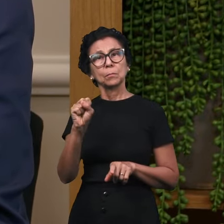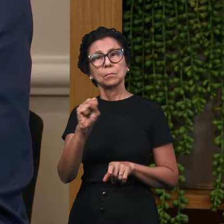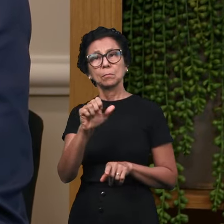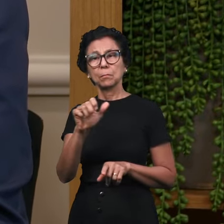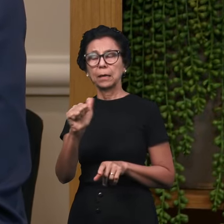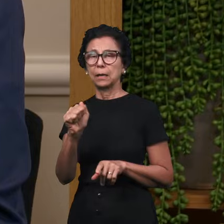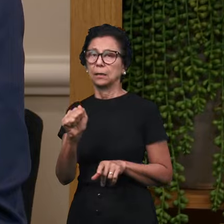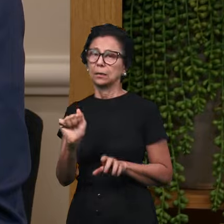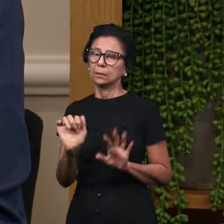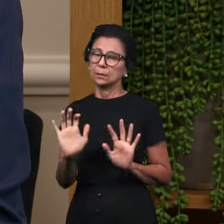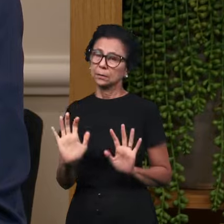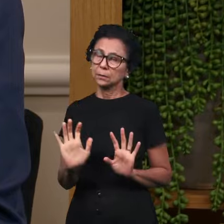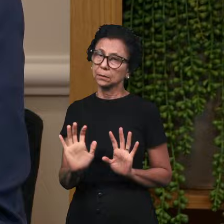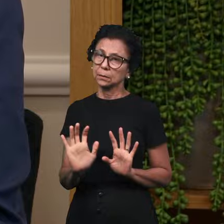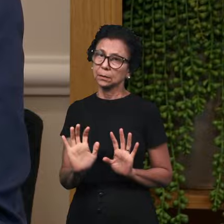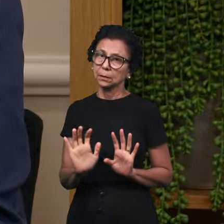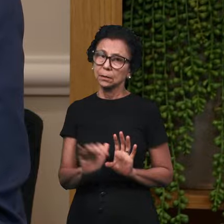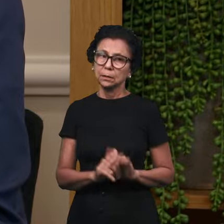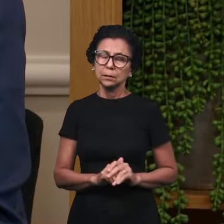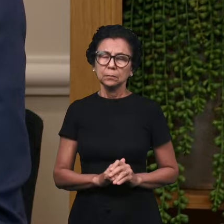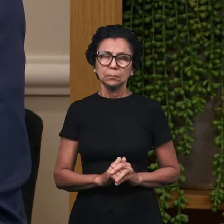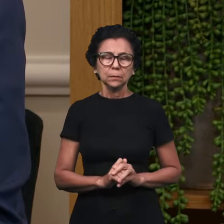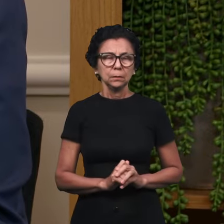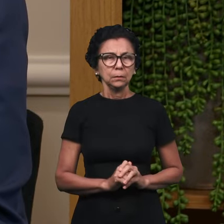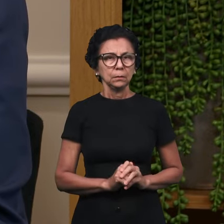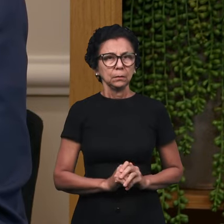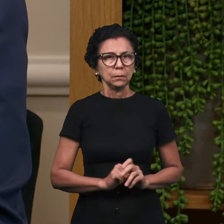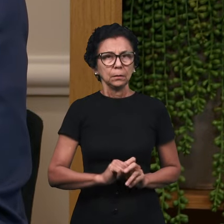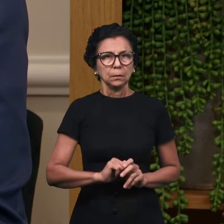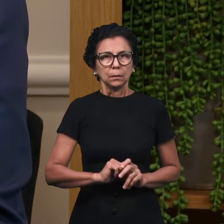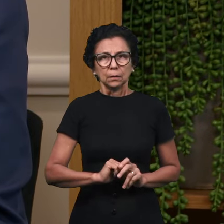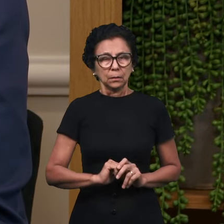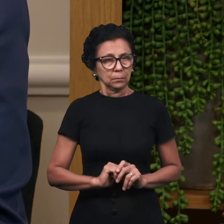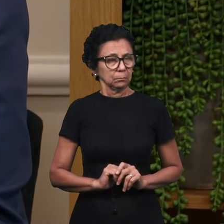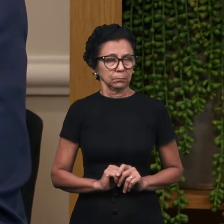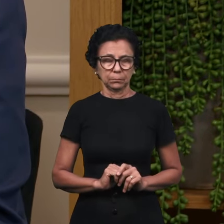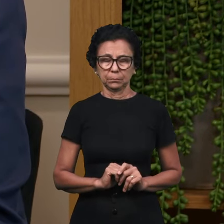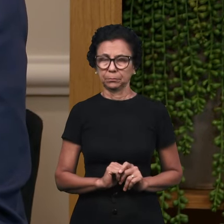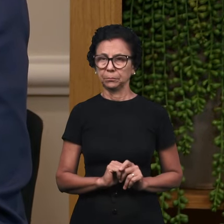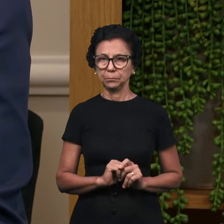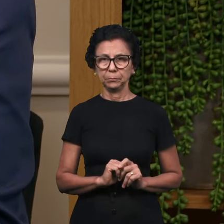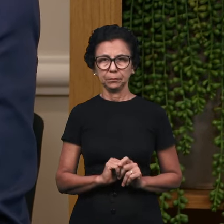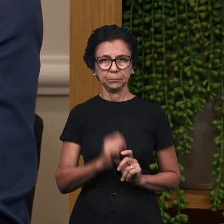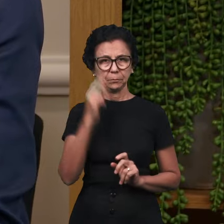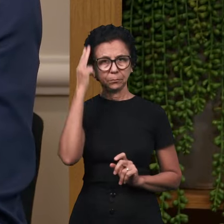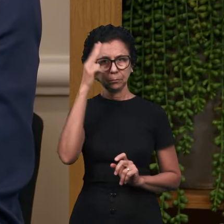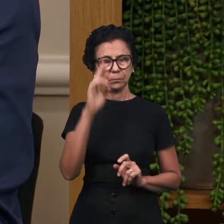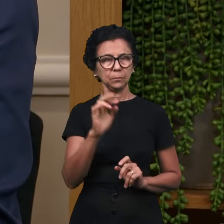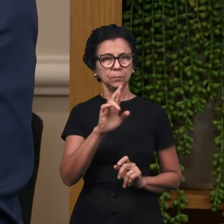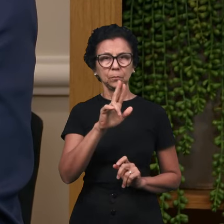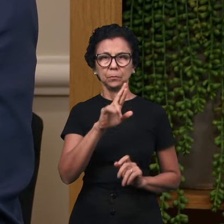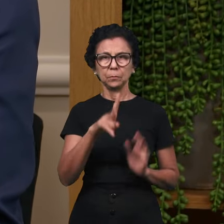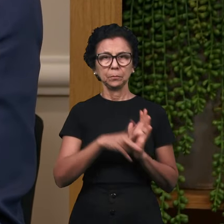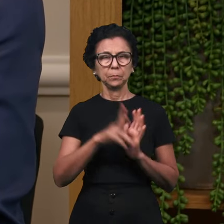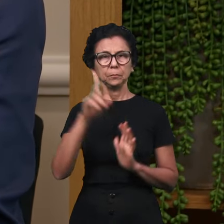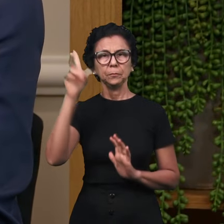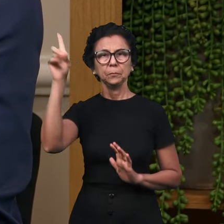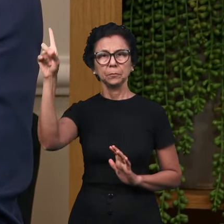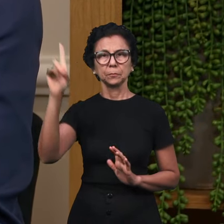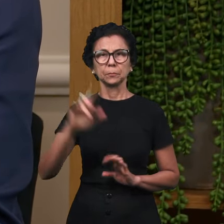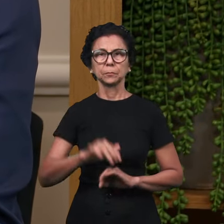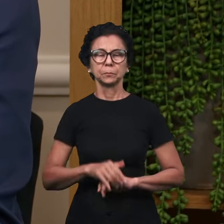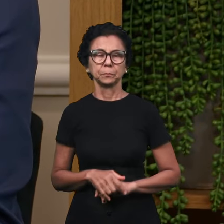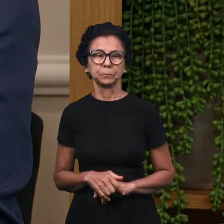só que não eram sinais de Deus muitas vezes, né? A gente sabe que não eram muitas vezes sinais de Deus. E o que